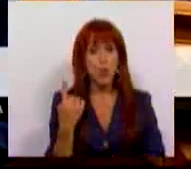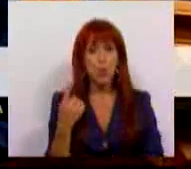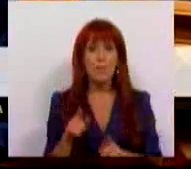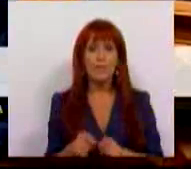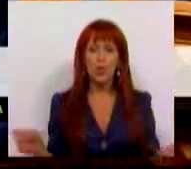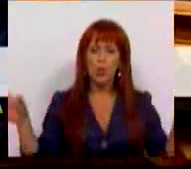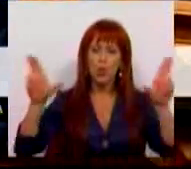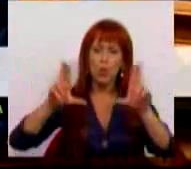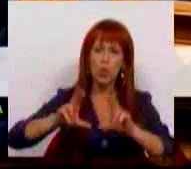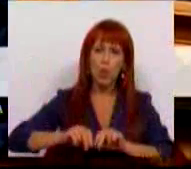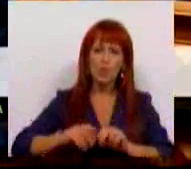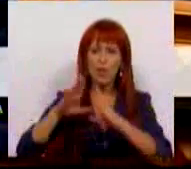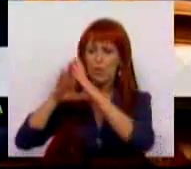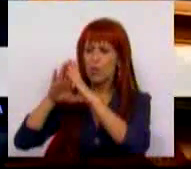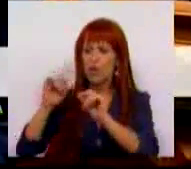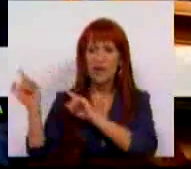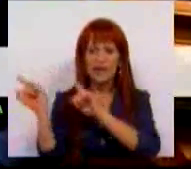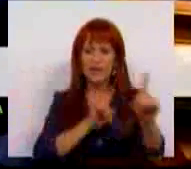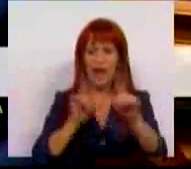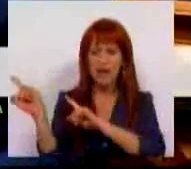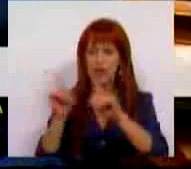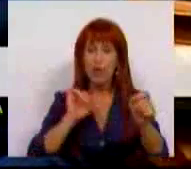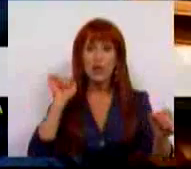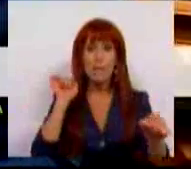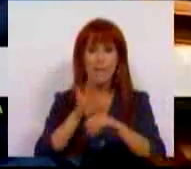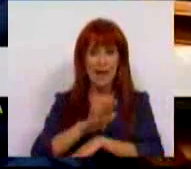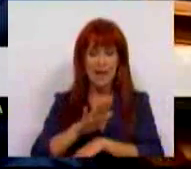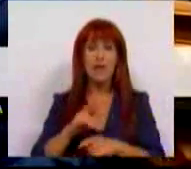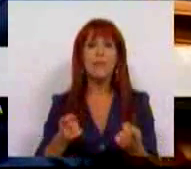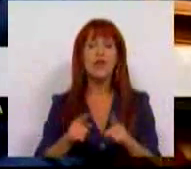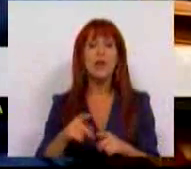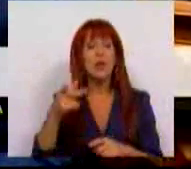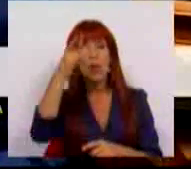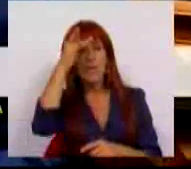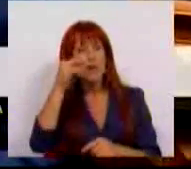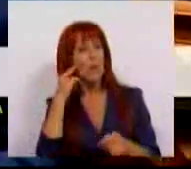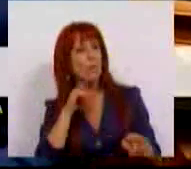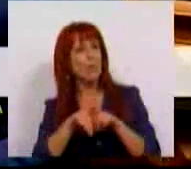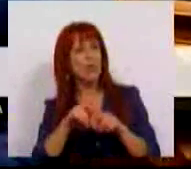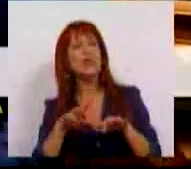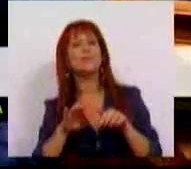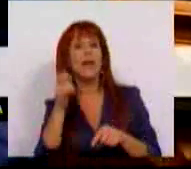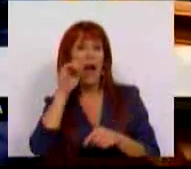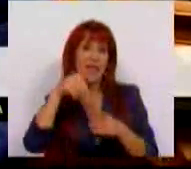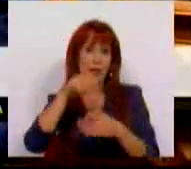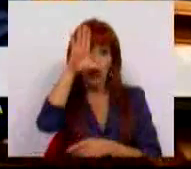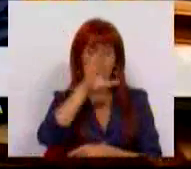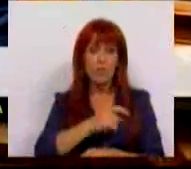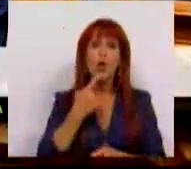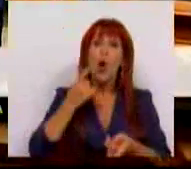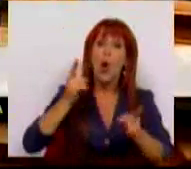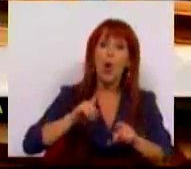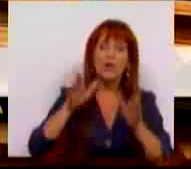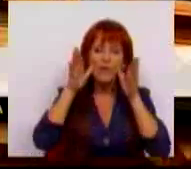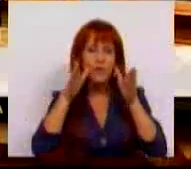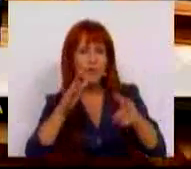de um novo modelo de transportes marítimos e de uma visão política por parte de quem governa, voltada